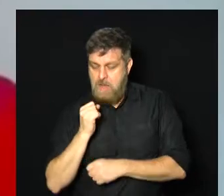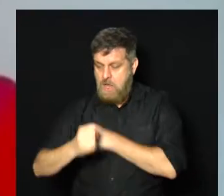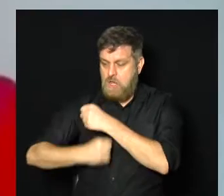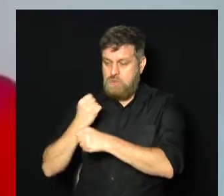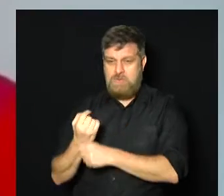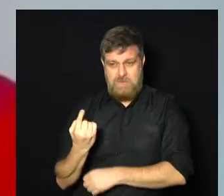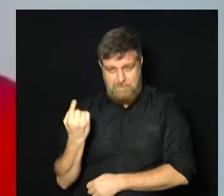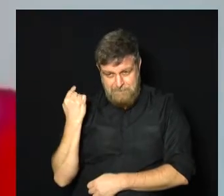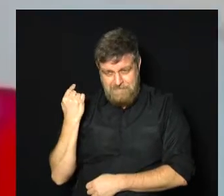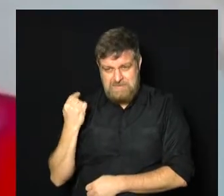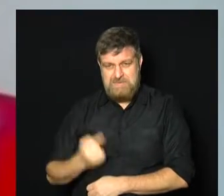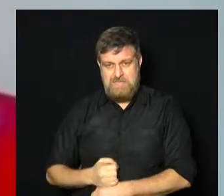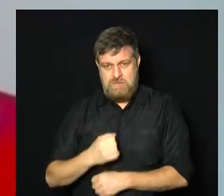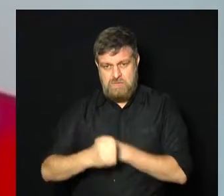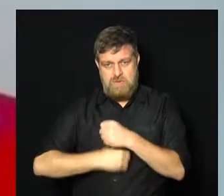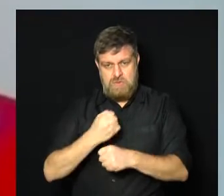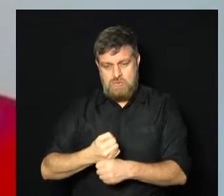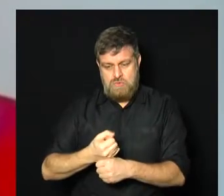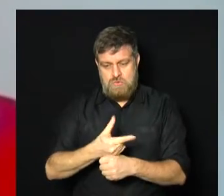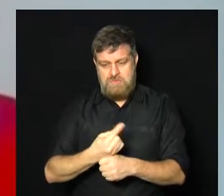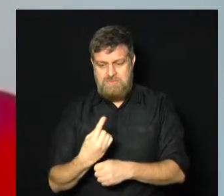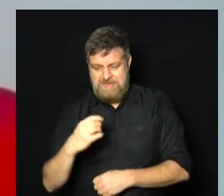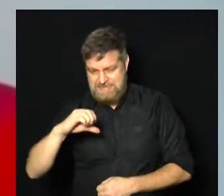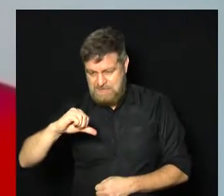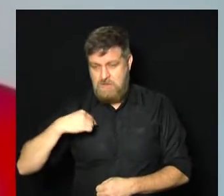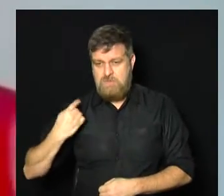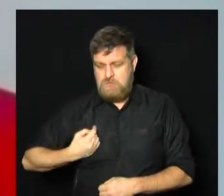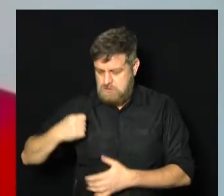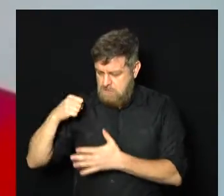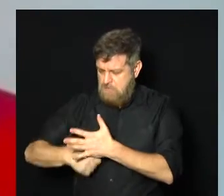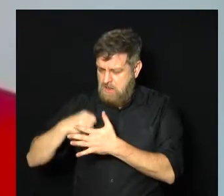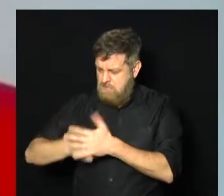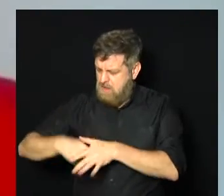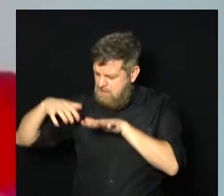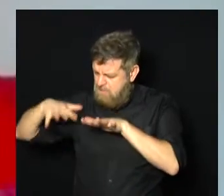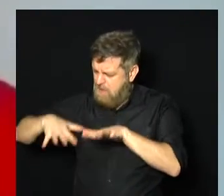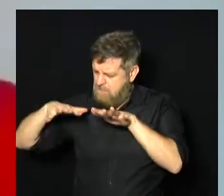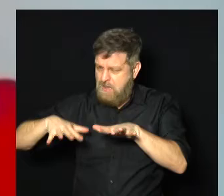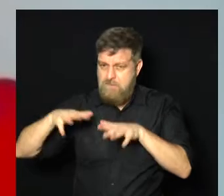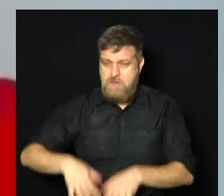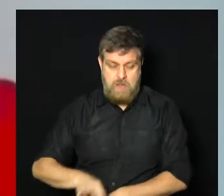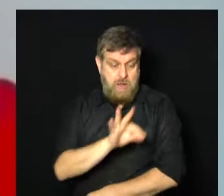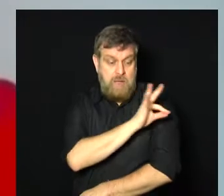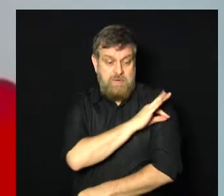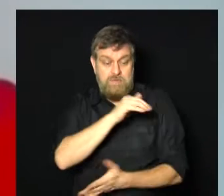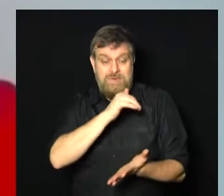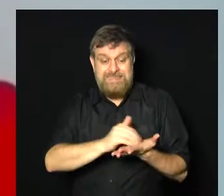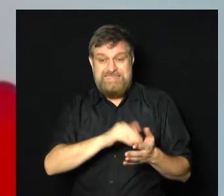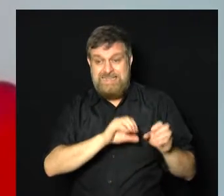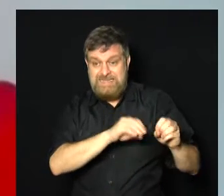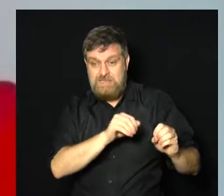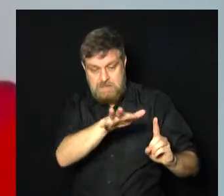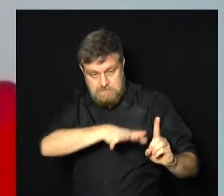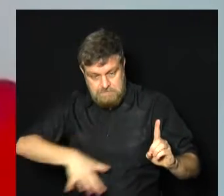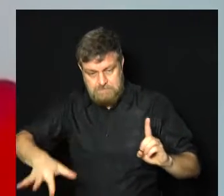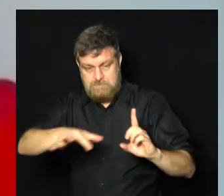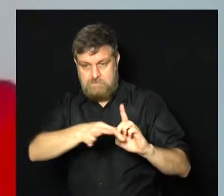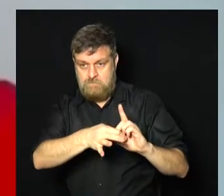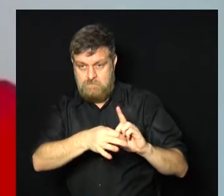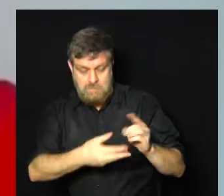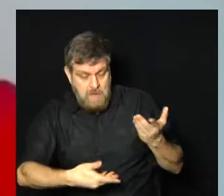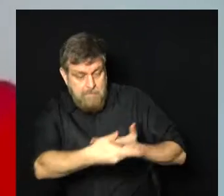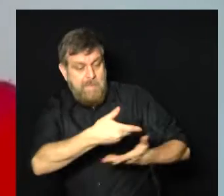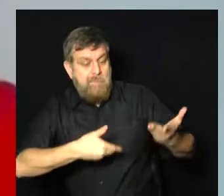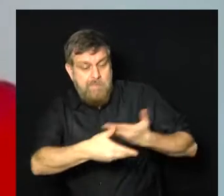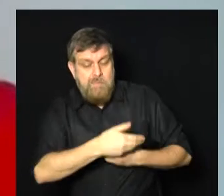ano de 2019, a gente fez uma intensa mobilização, nos reunimos com a Prefeitura e com a Secretaria para discutir, com a Secretaria Municipal de Educação,